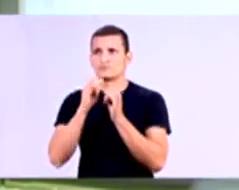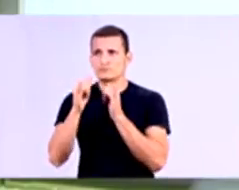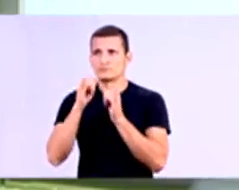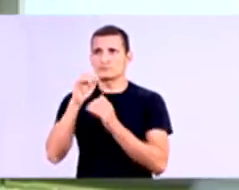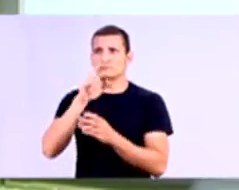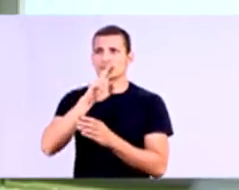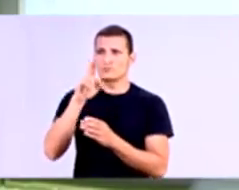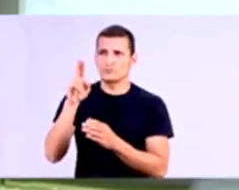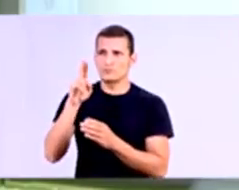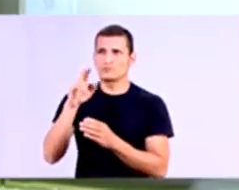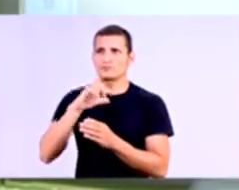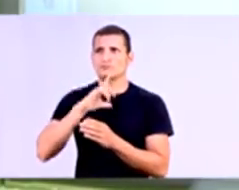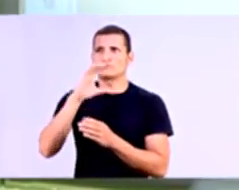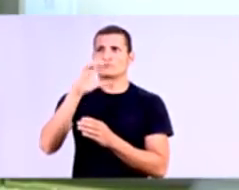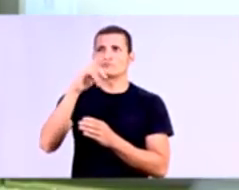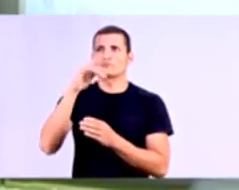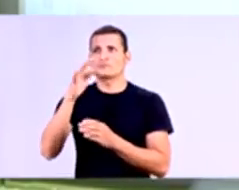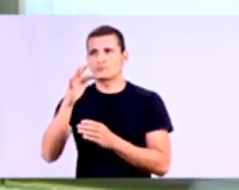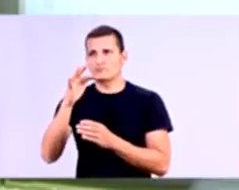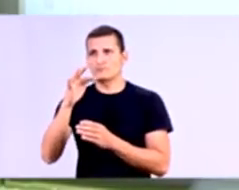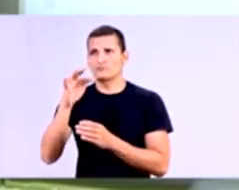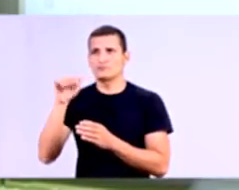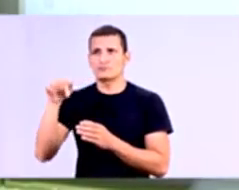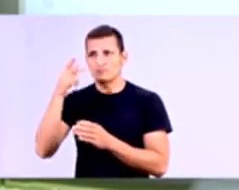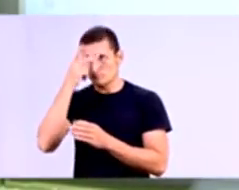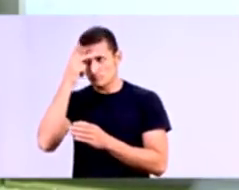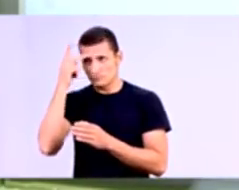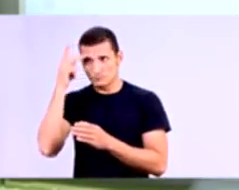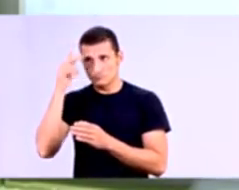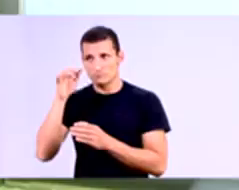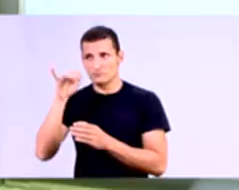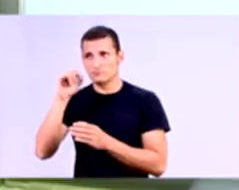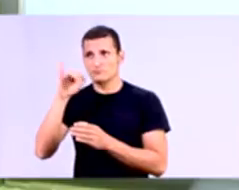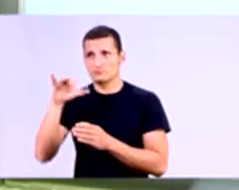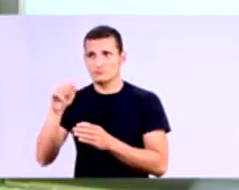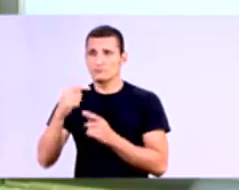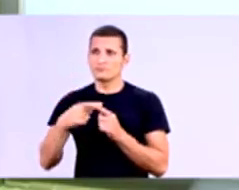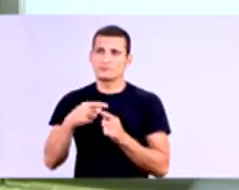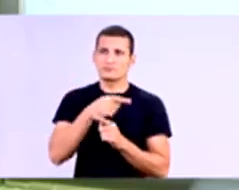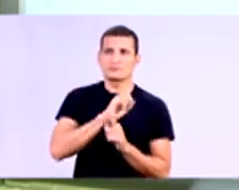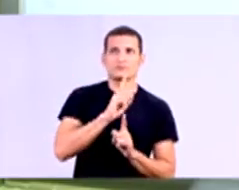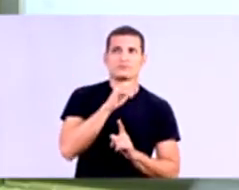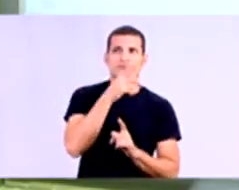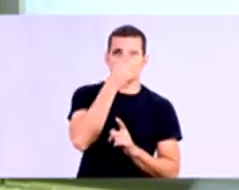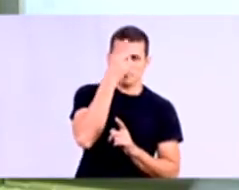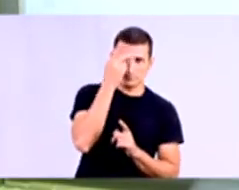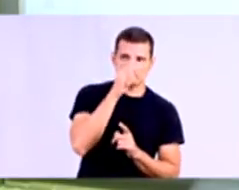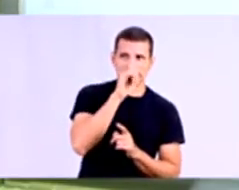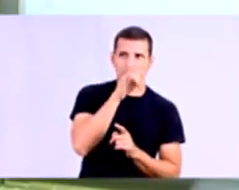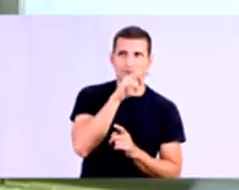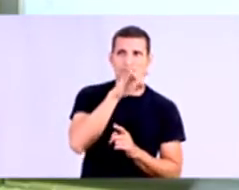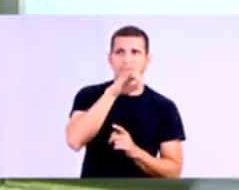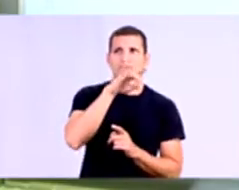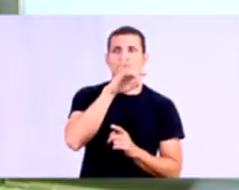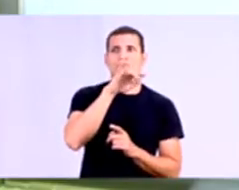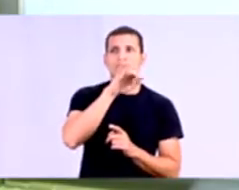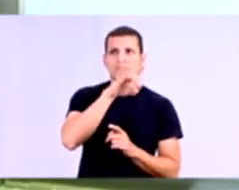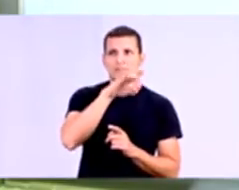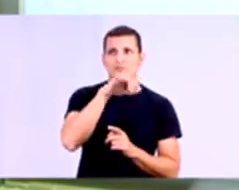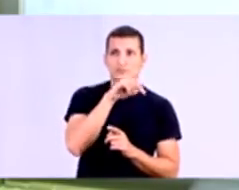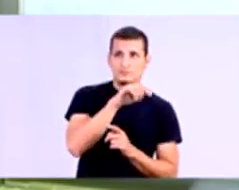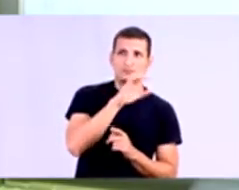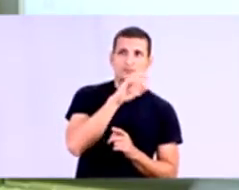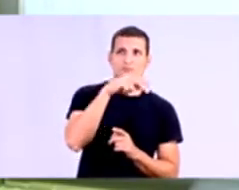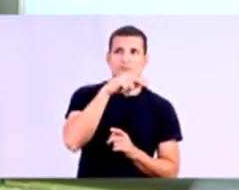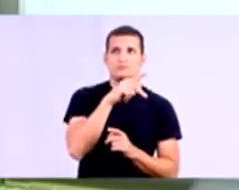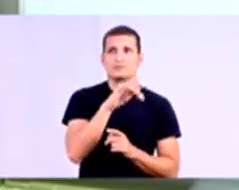né? Vamos lá, eu tenho o CPF dentro do pote de pessoa física. Por quê? Porque o CPF não é de pessoa jurídica. Pessoa jurídica é o CNPJ. Então, a partir do momento que eu